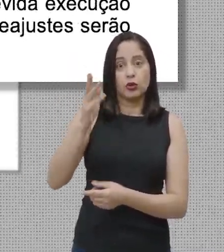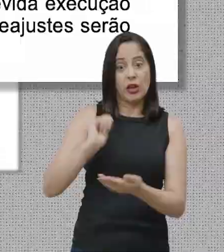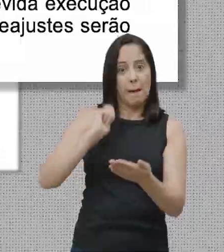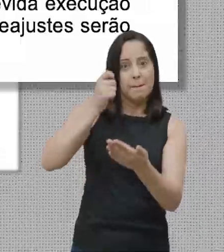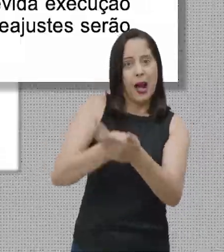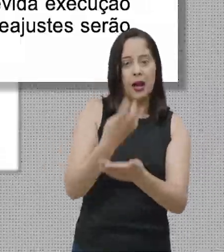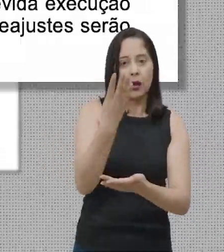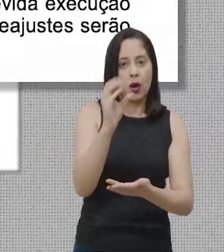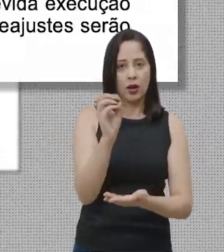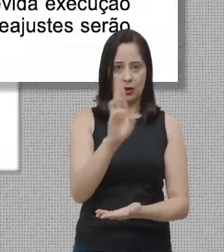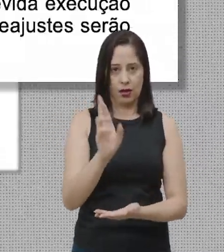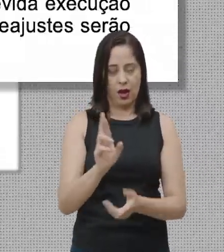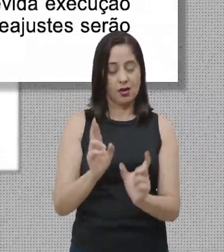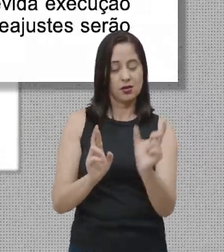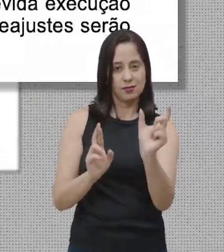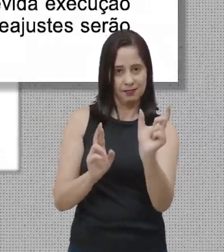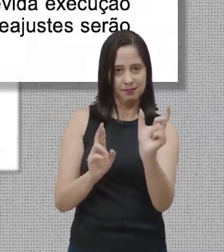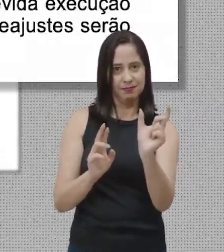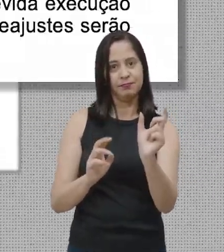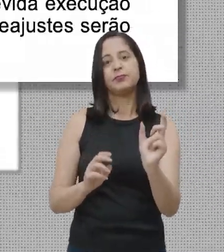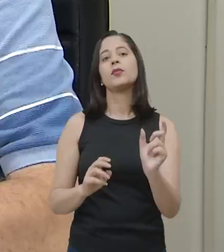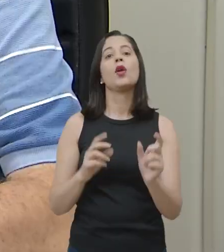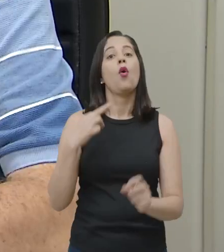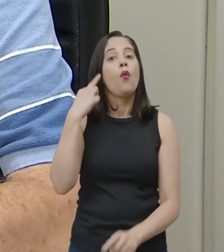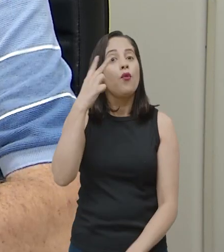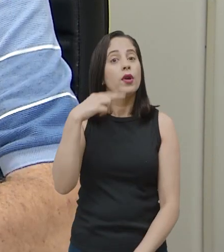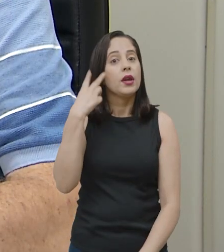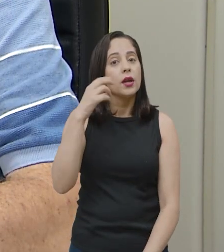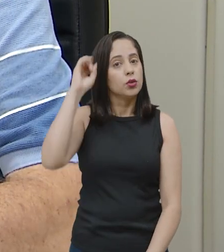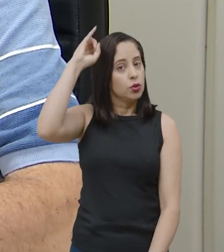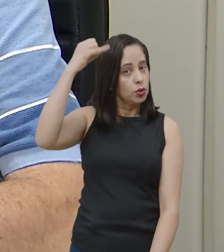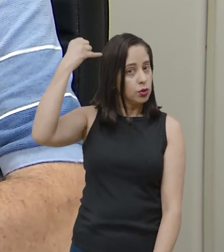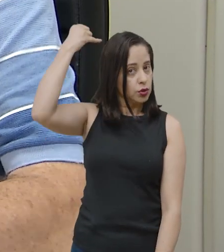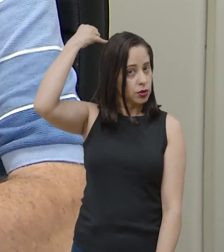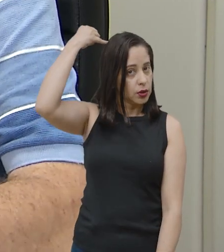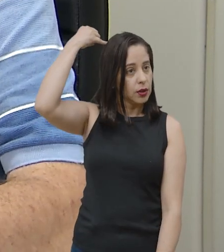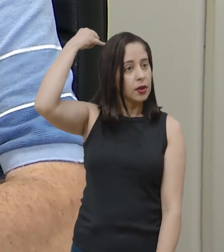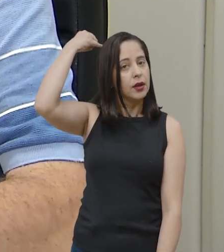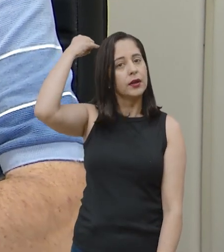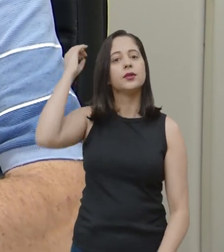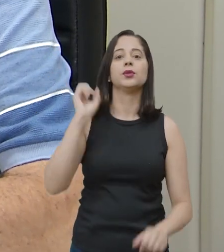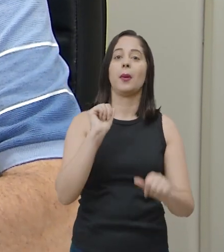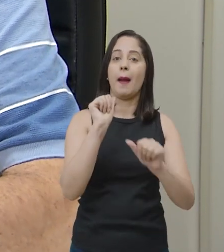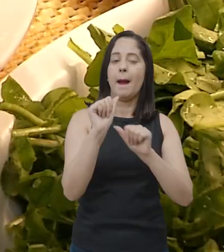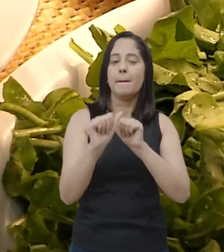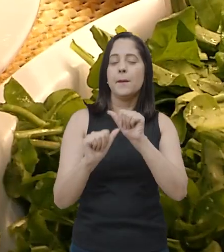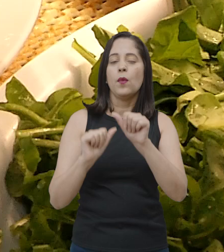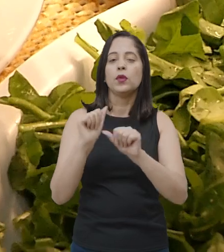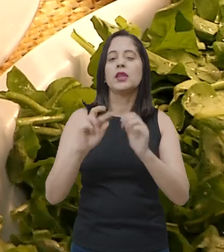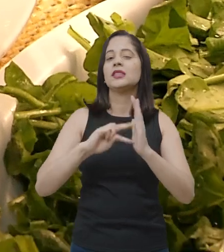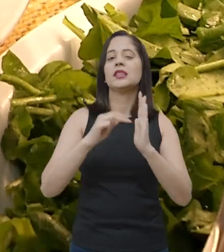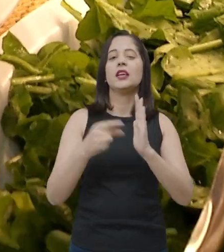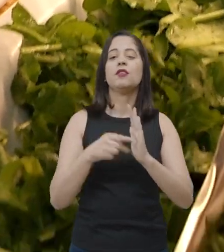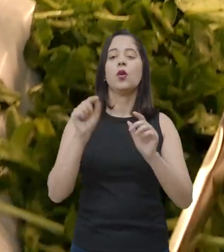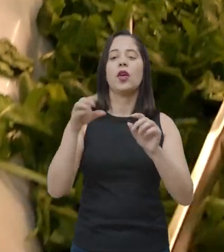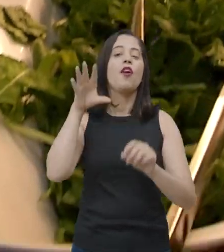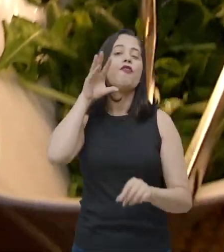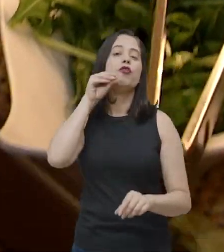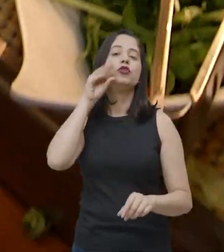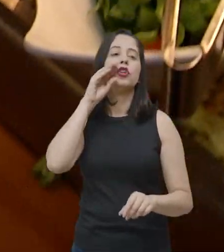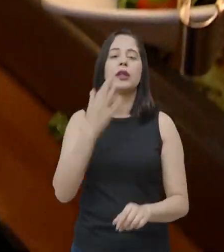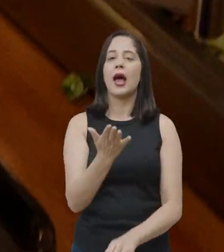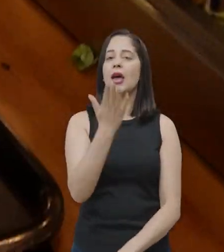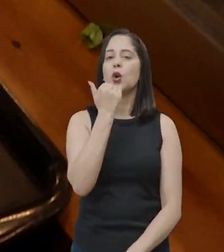de 1º de janeiro de 2025. De acordo com o vereador Dr. José Cláudio, a mudança vai garantir